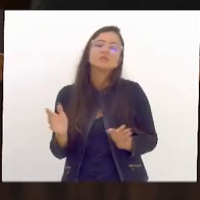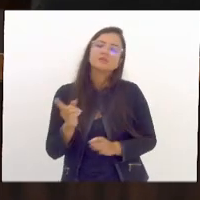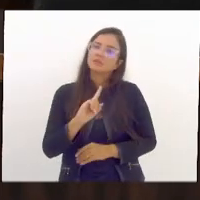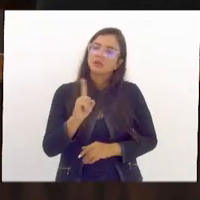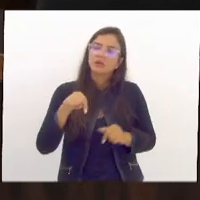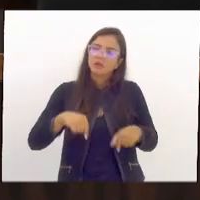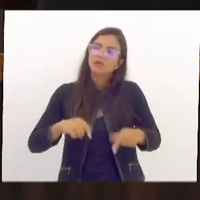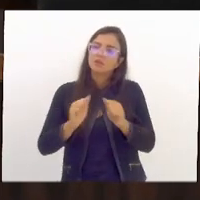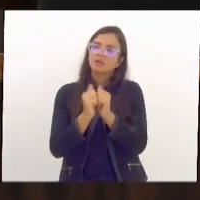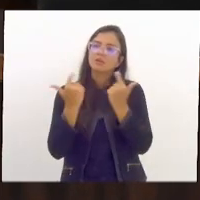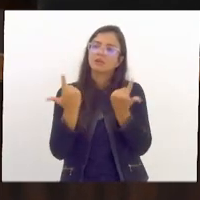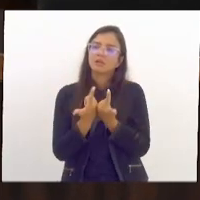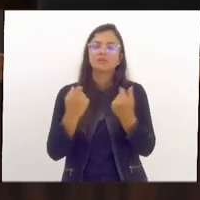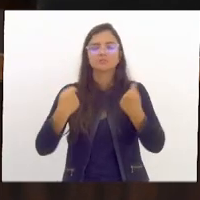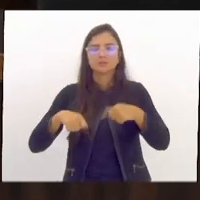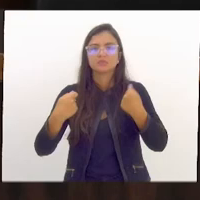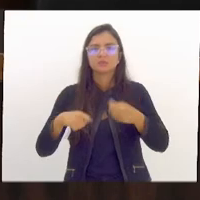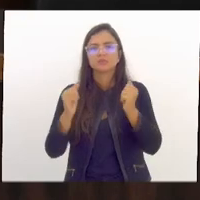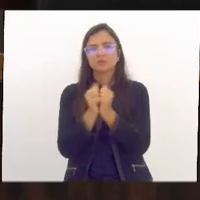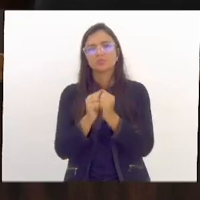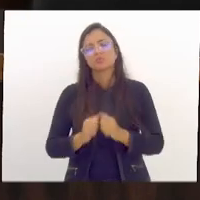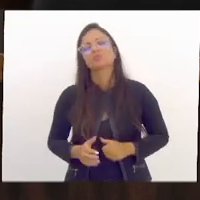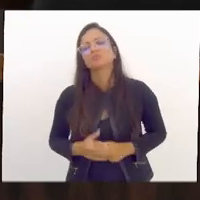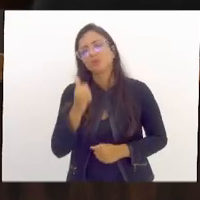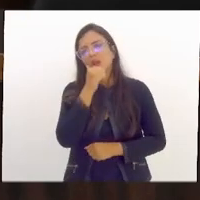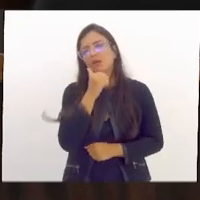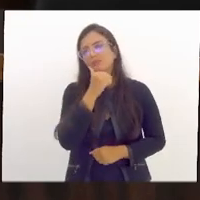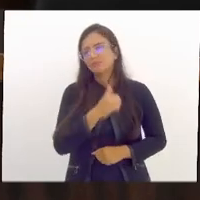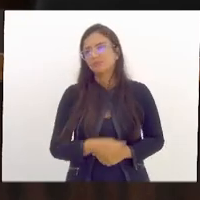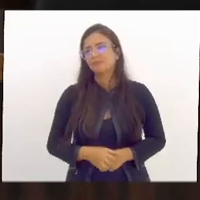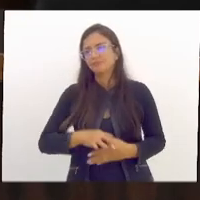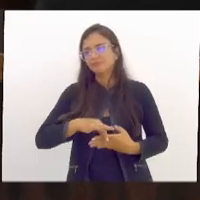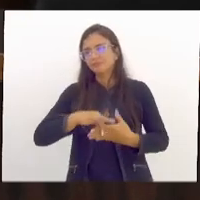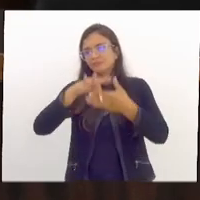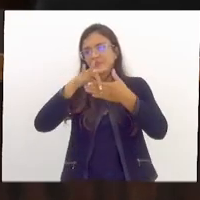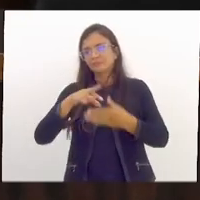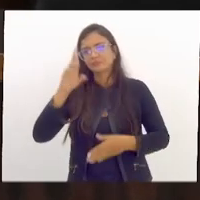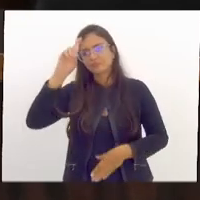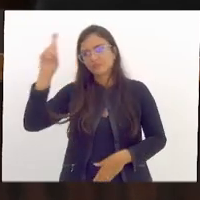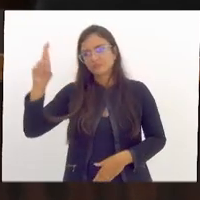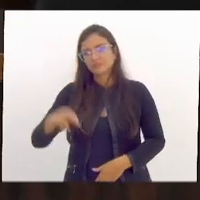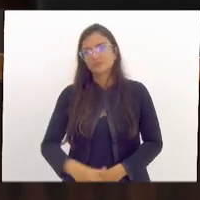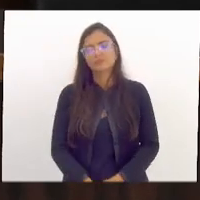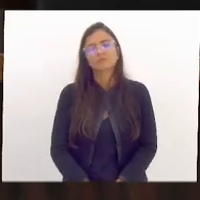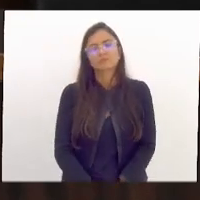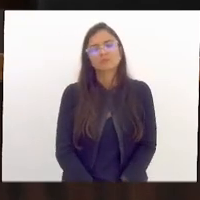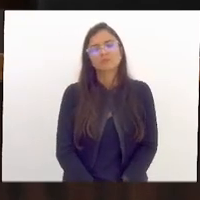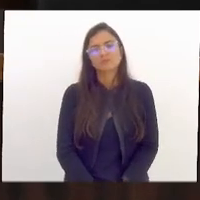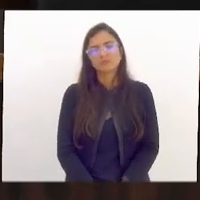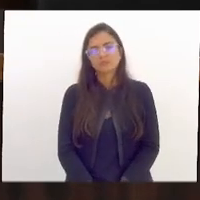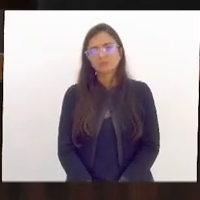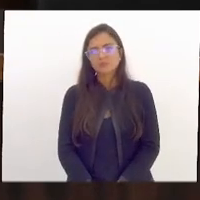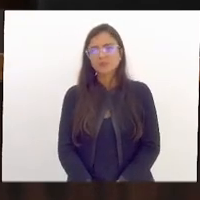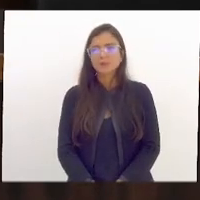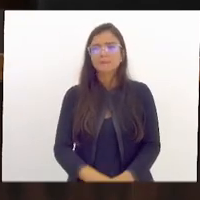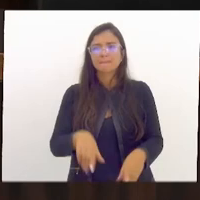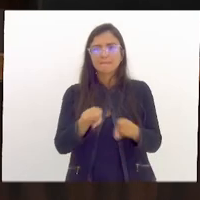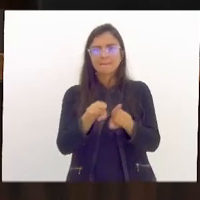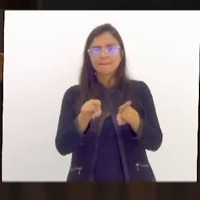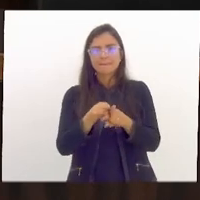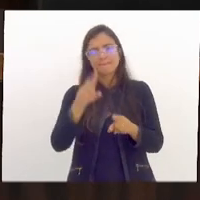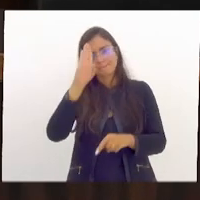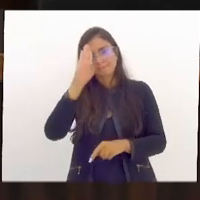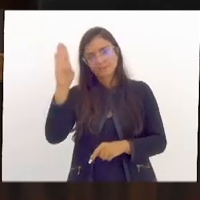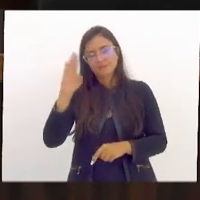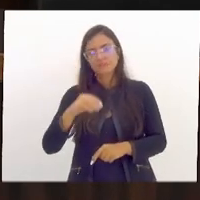legislativa essa pequena participação das mulheres nos espaços de decisão, inclusive nas